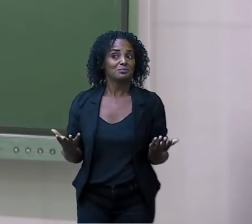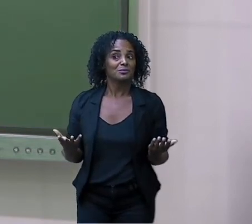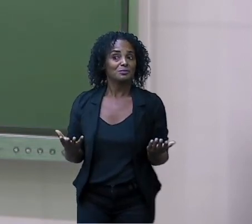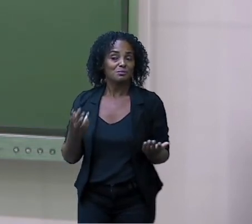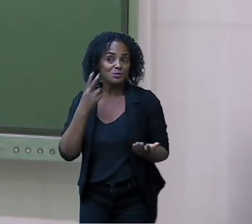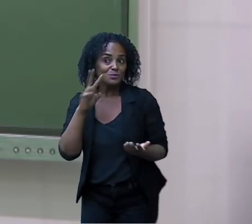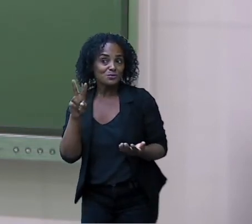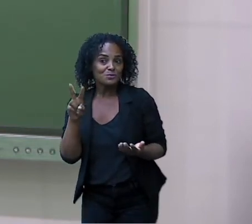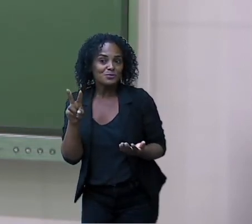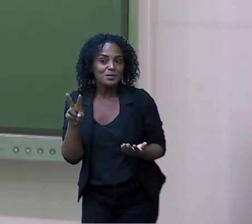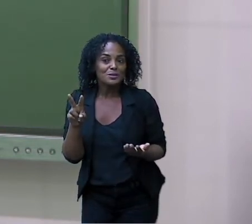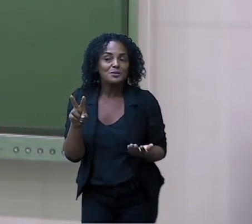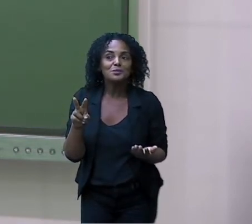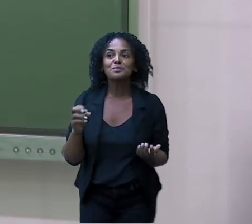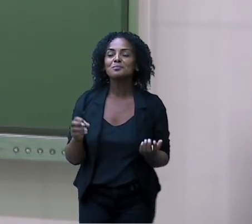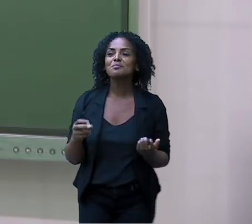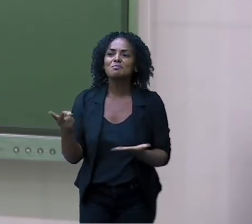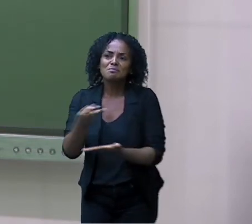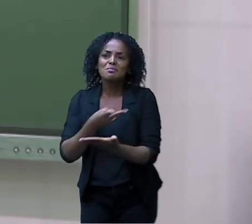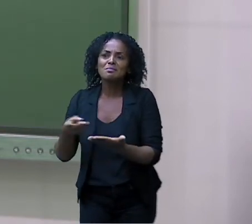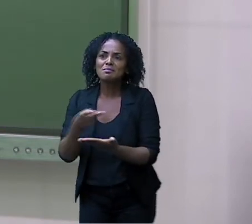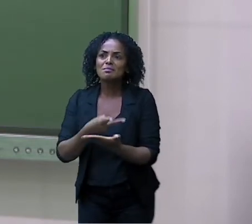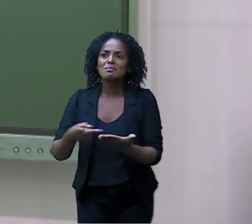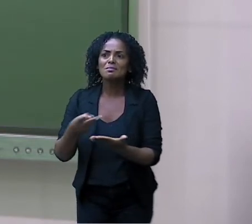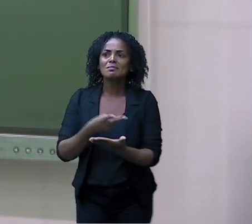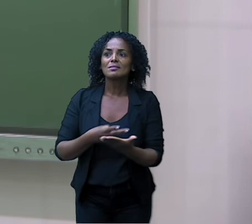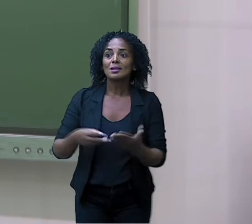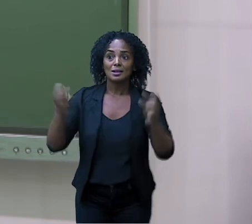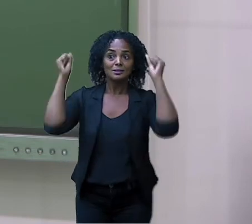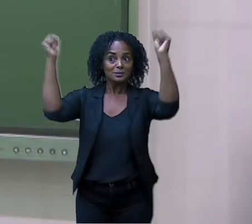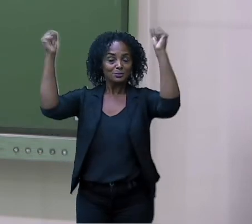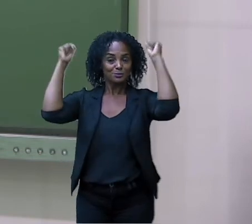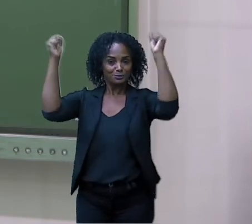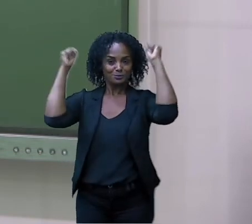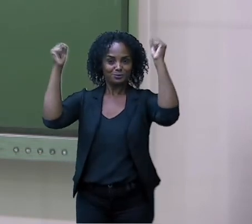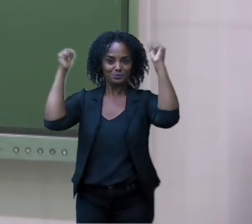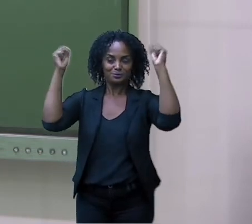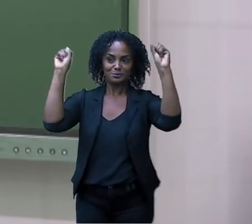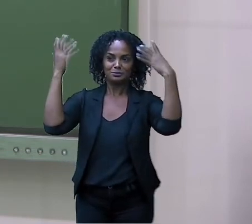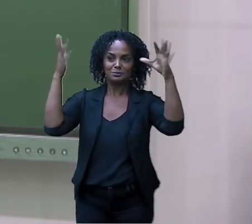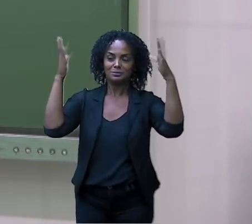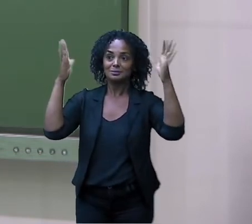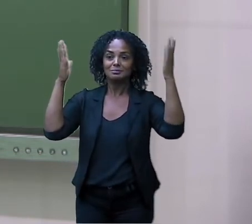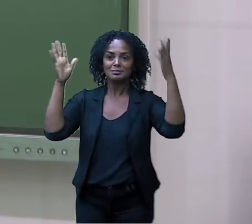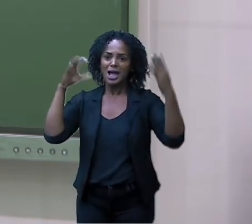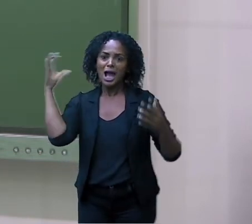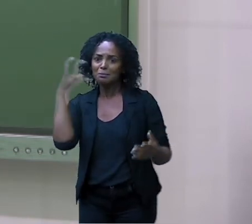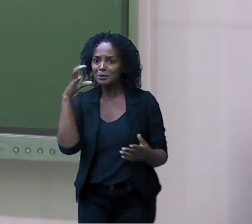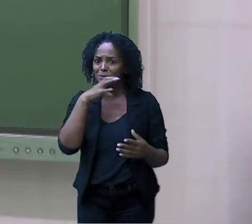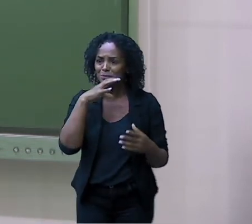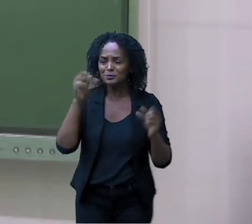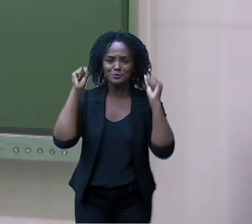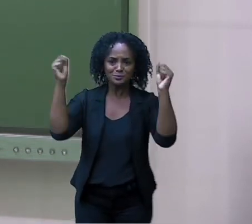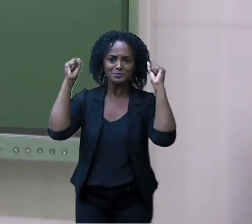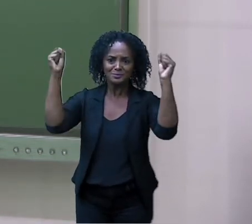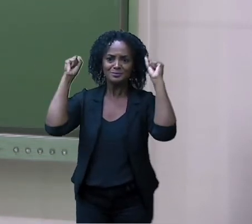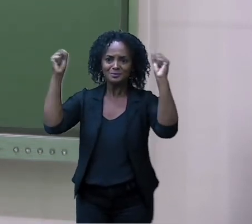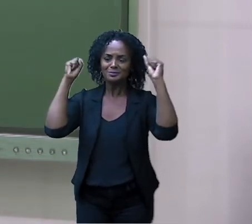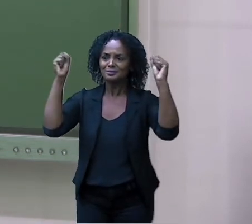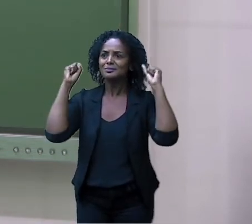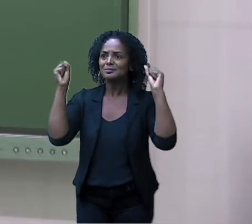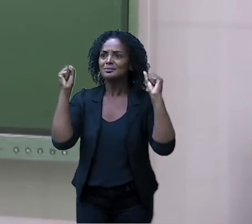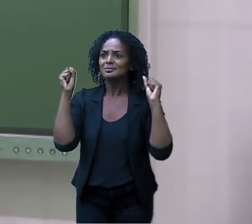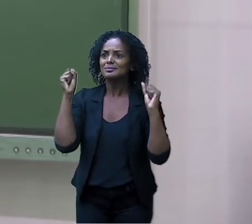César? Vamos ver. Maravilha. Ó! Yes! De primeirinha! Muito bem,